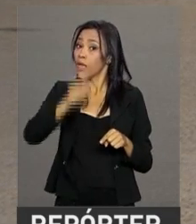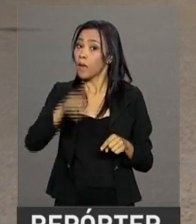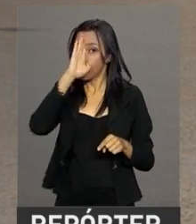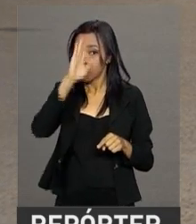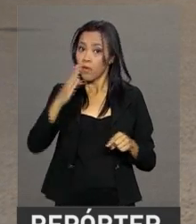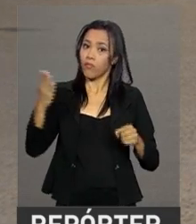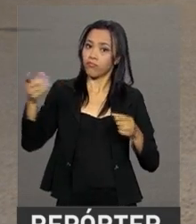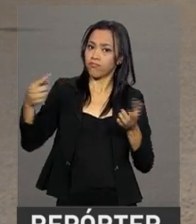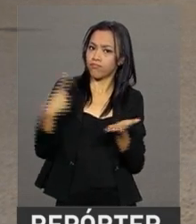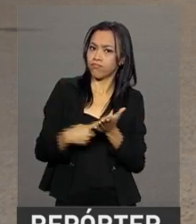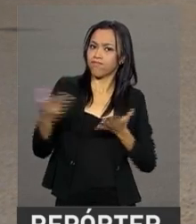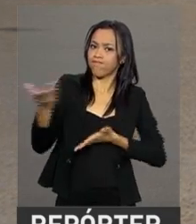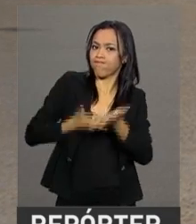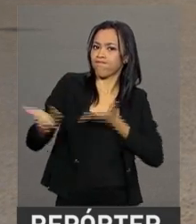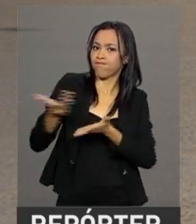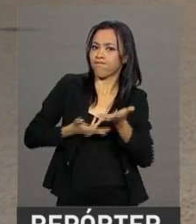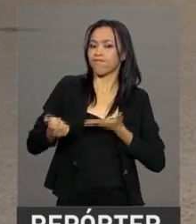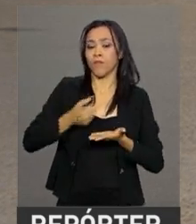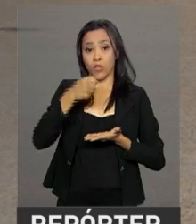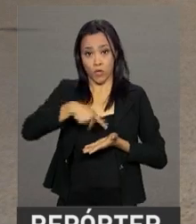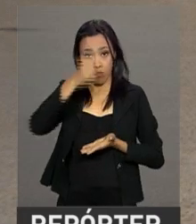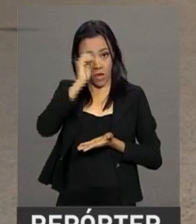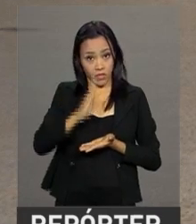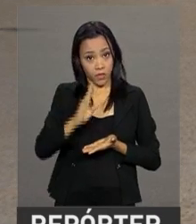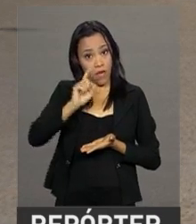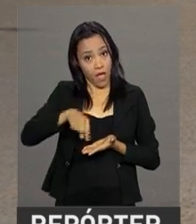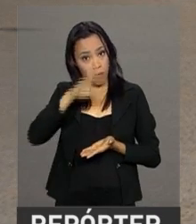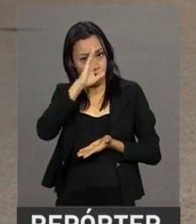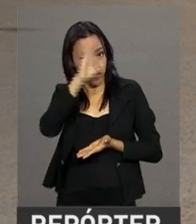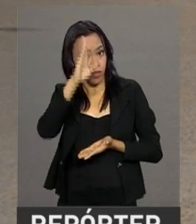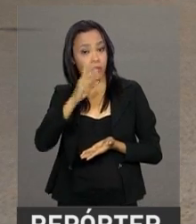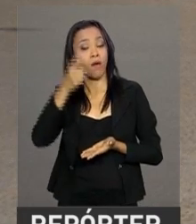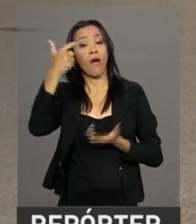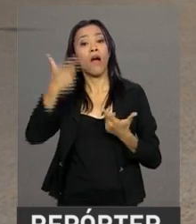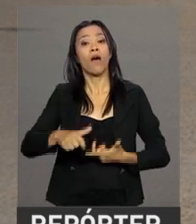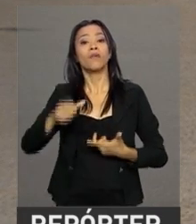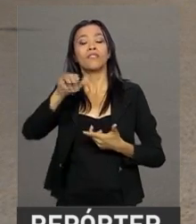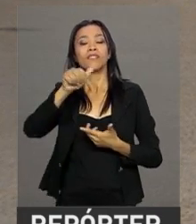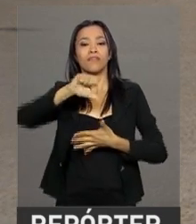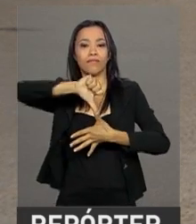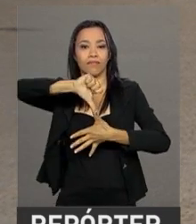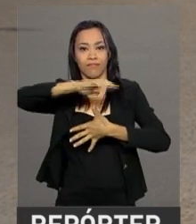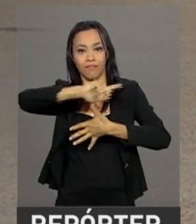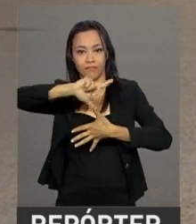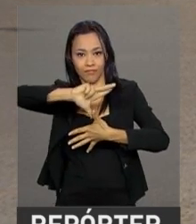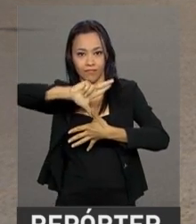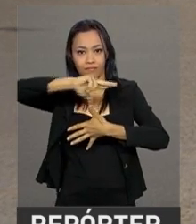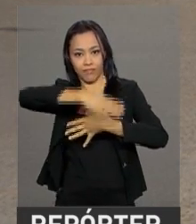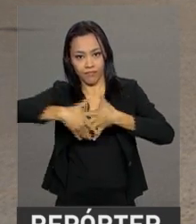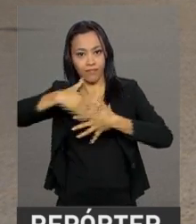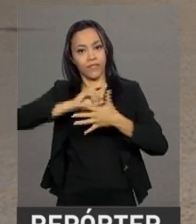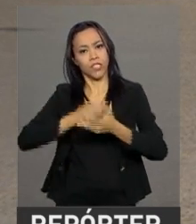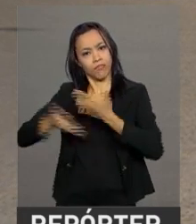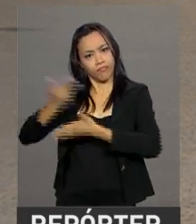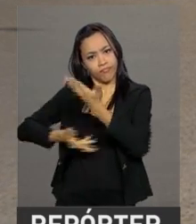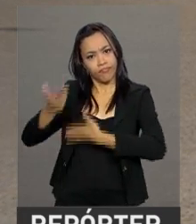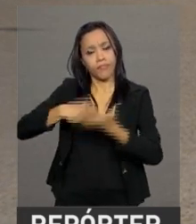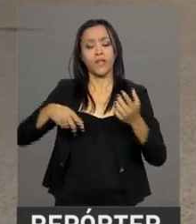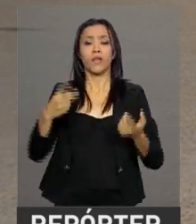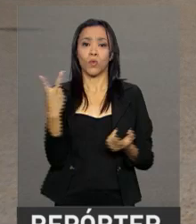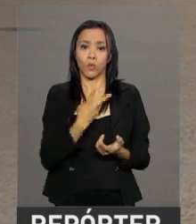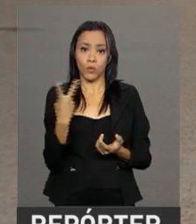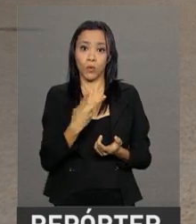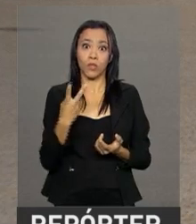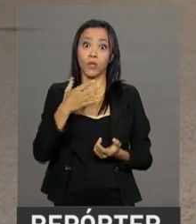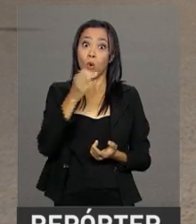Brasil na Ásia e o Brasil é o principal parceiro comercial da Índia na América Latina. Em 2015, o intercâmbio entre os dois países foi de